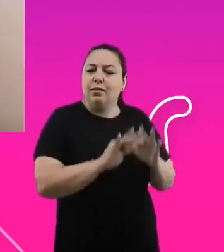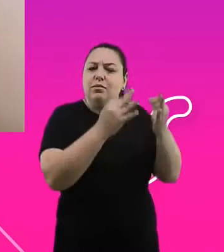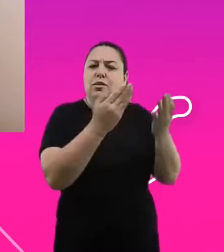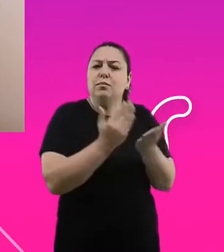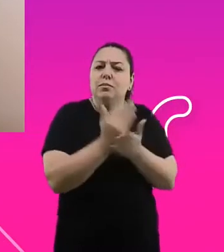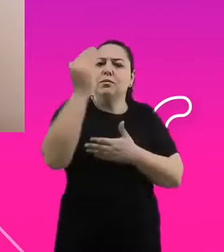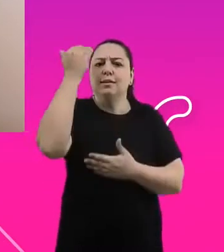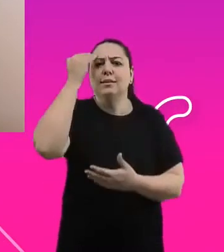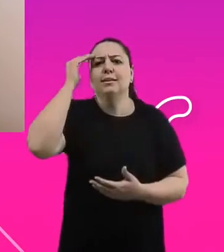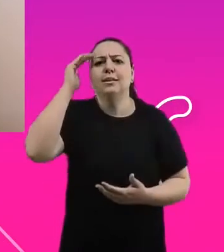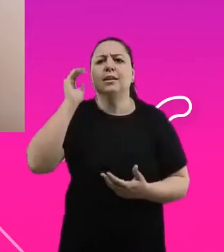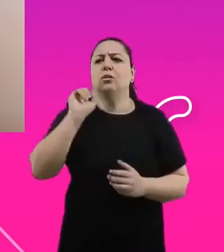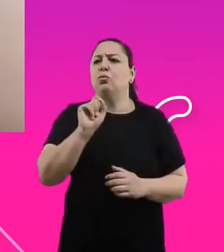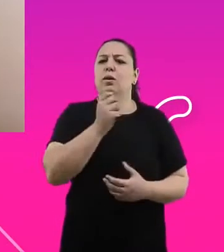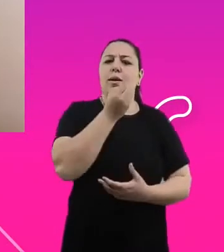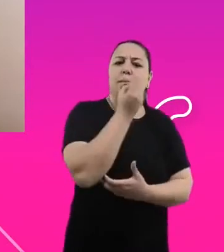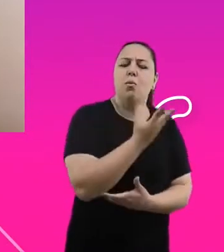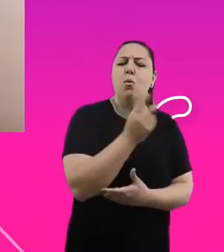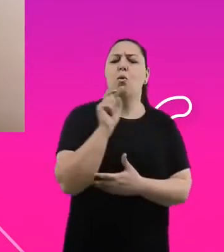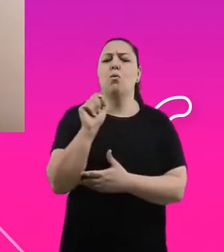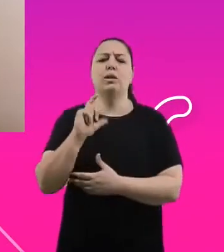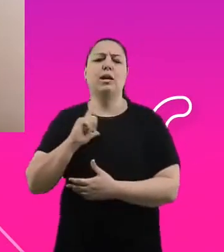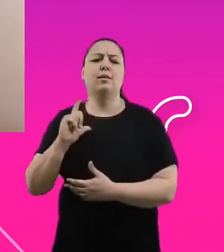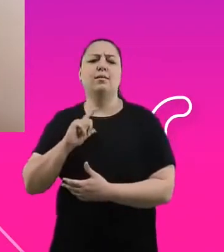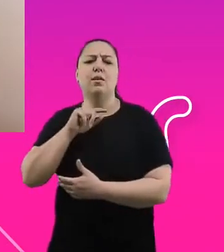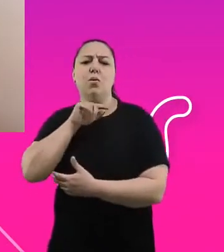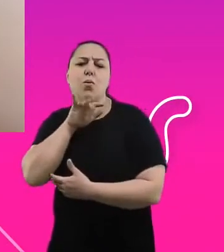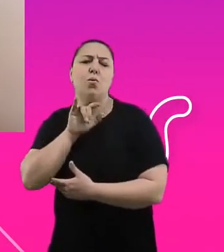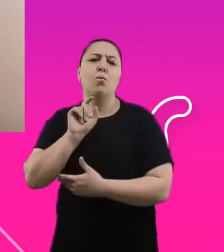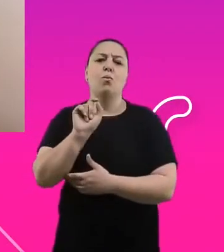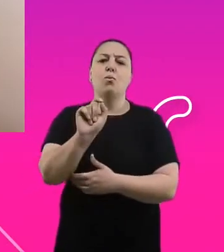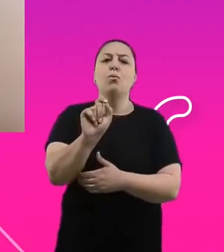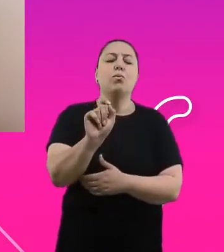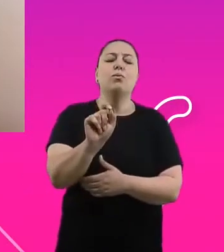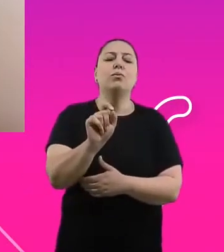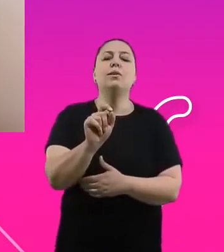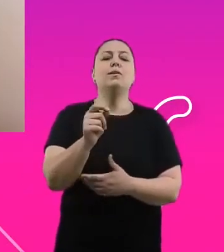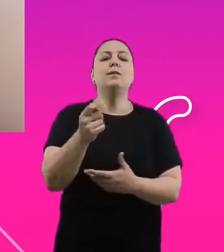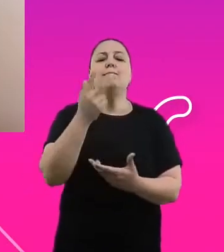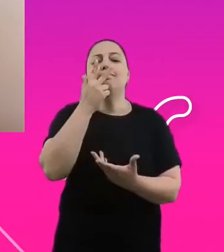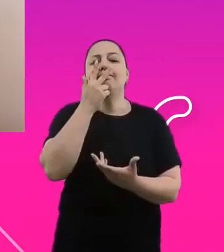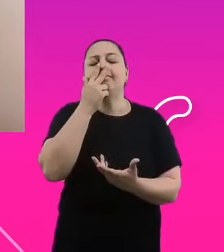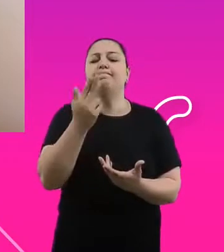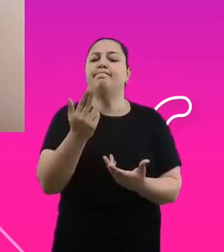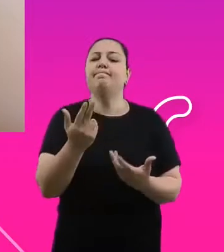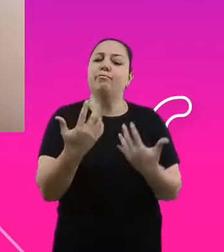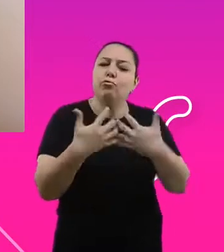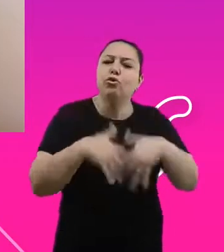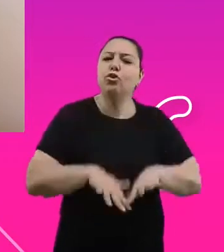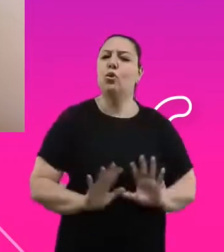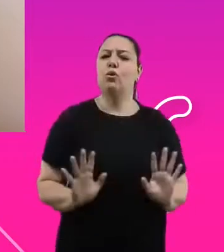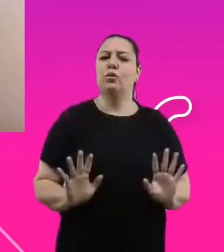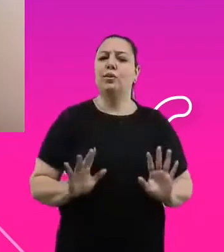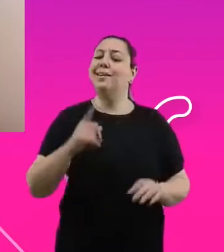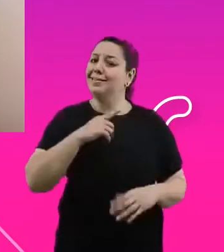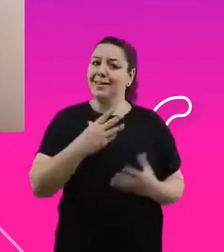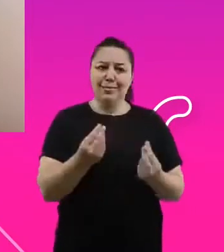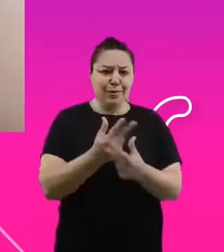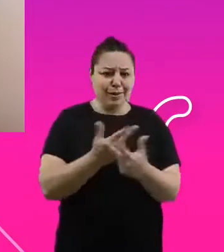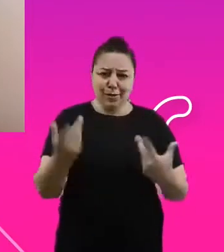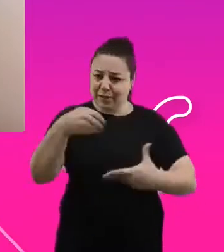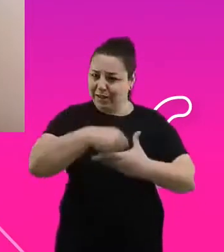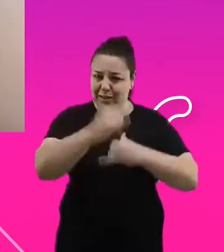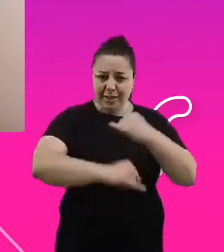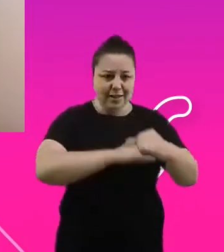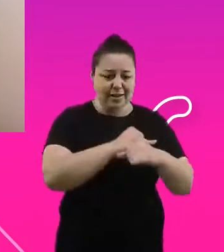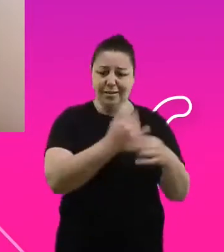que é bom, o que é ruim, o que faz sentido, o que não faz, e a gente está vendo que muitas das coisas não fazem sentido, né?